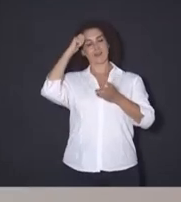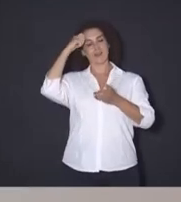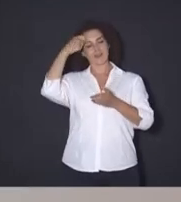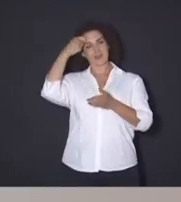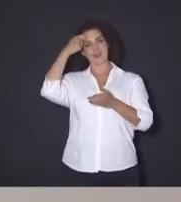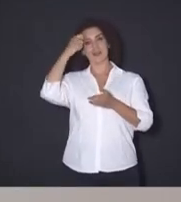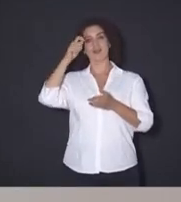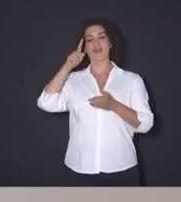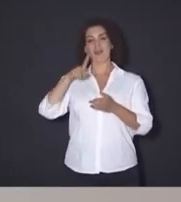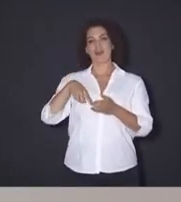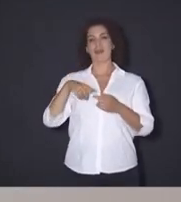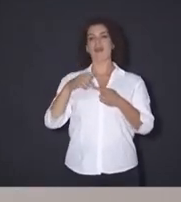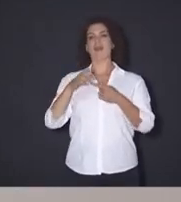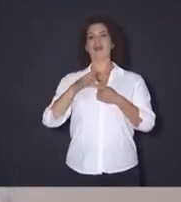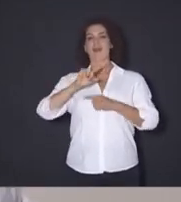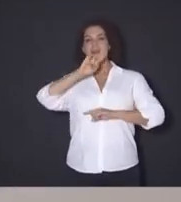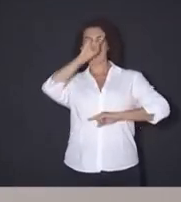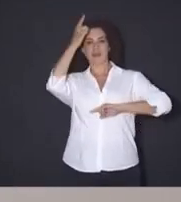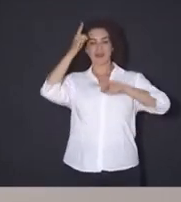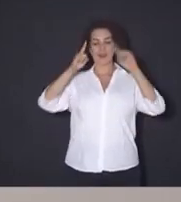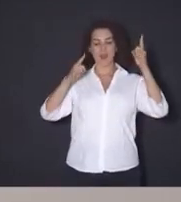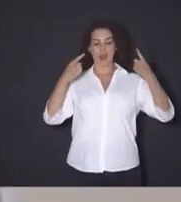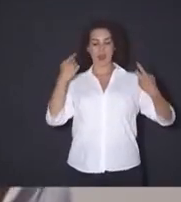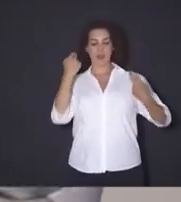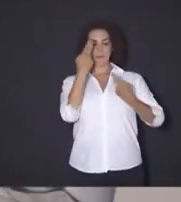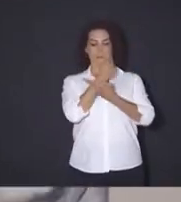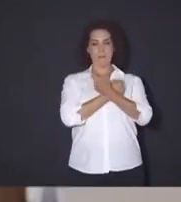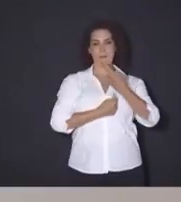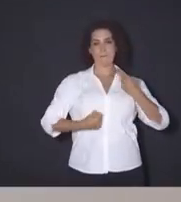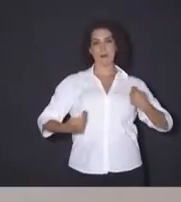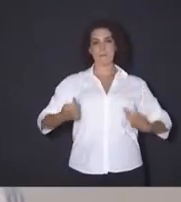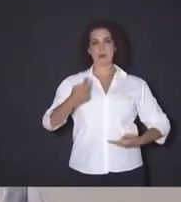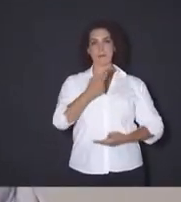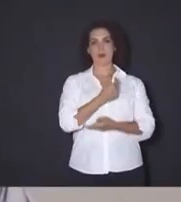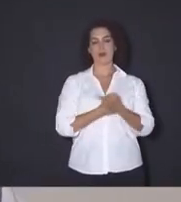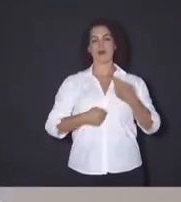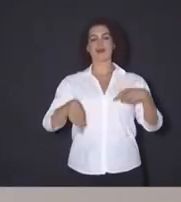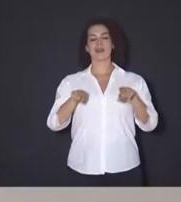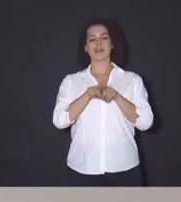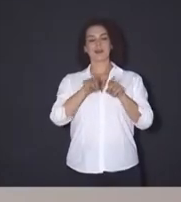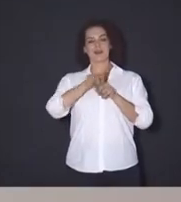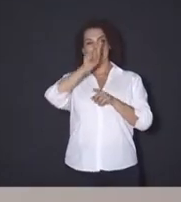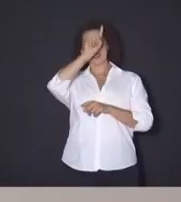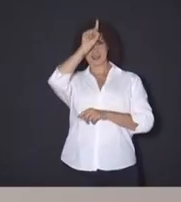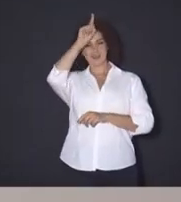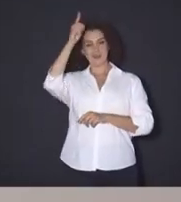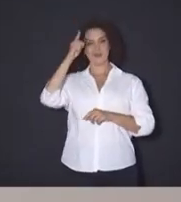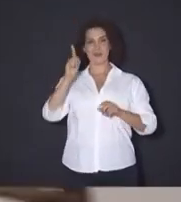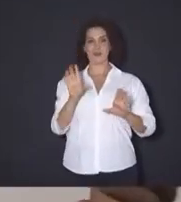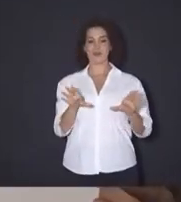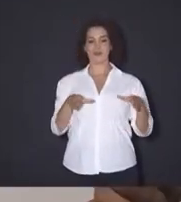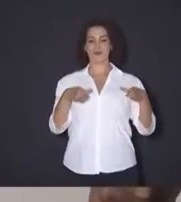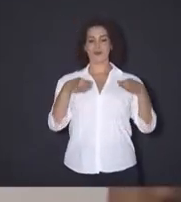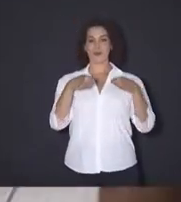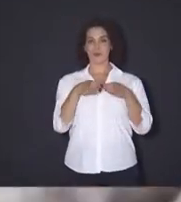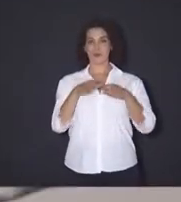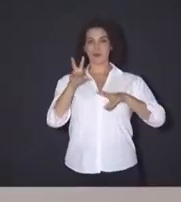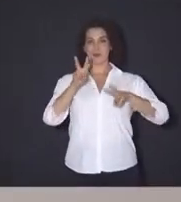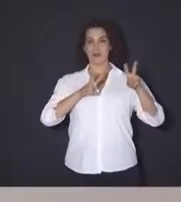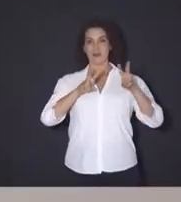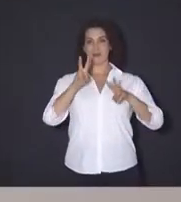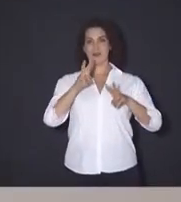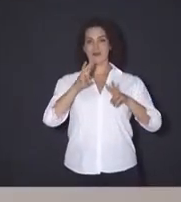estampas afro baianas e criador do belíssimo bloco cortejo afro recebemos agora aqui